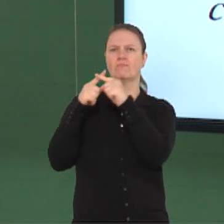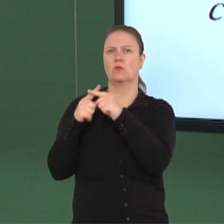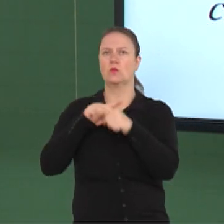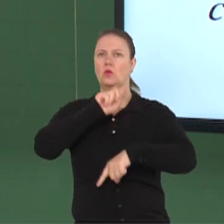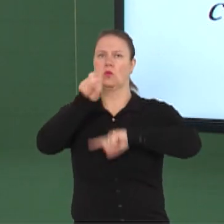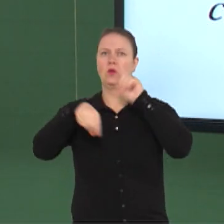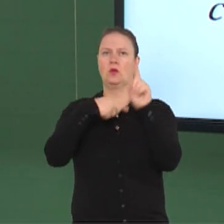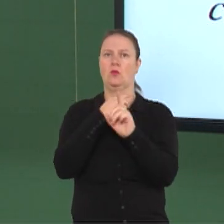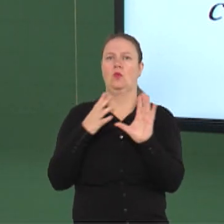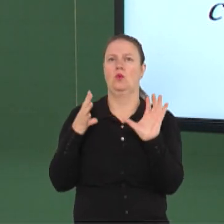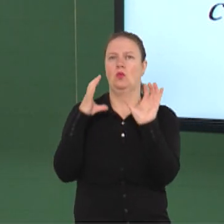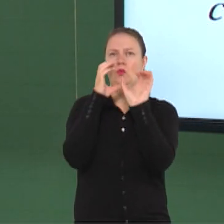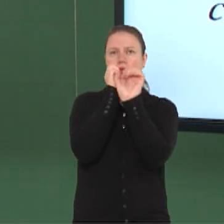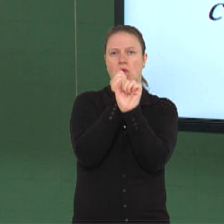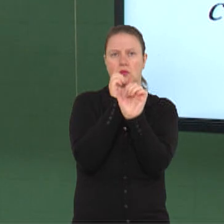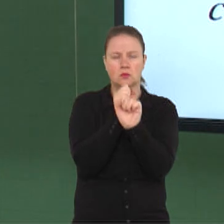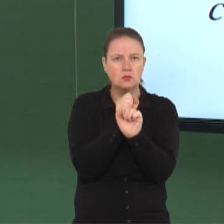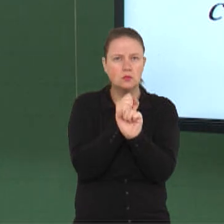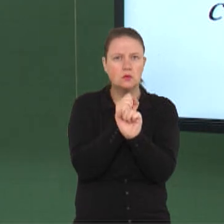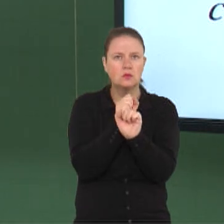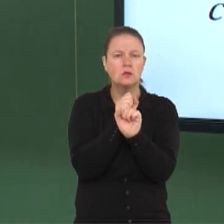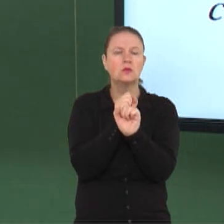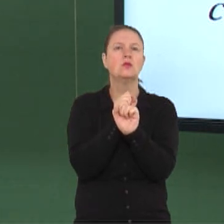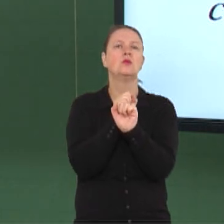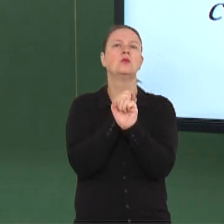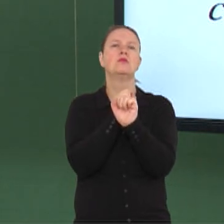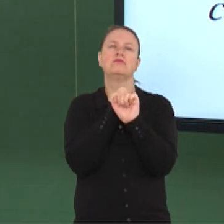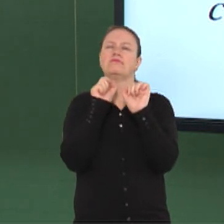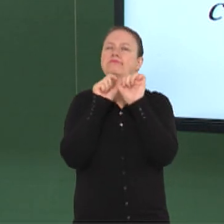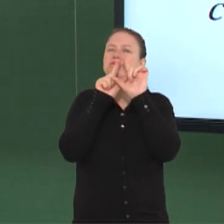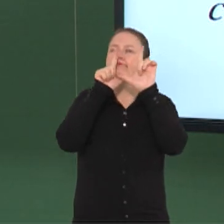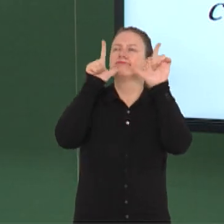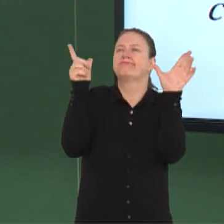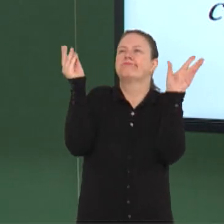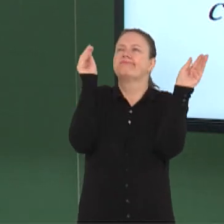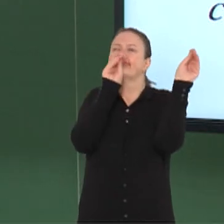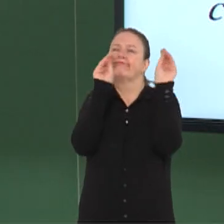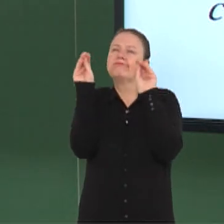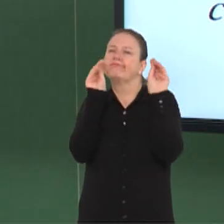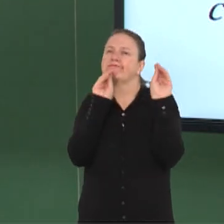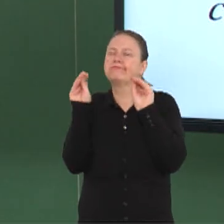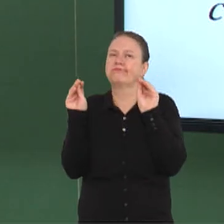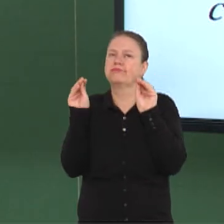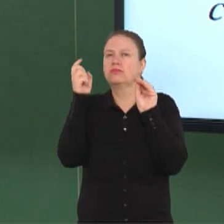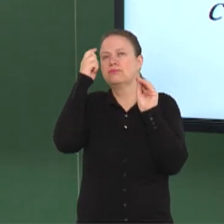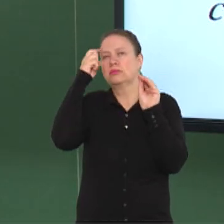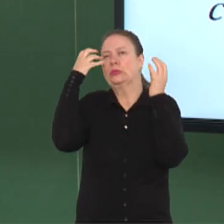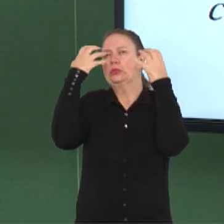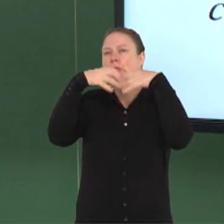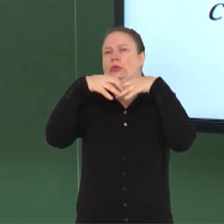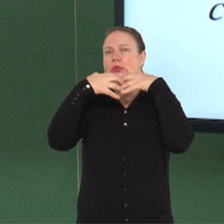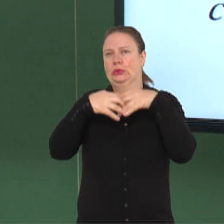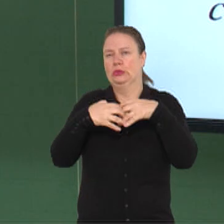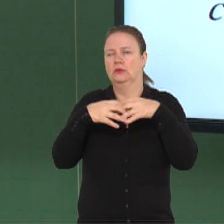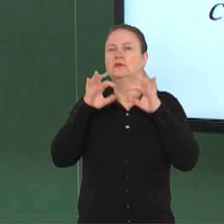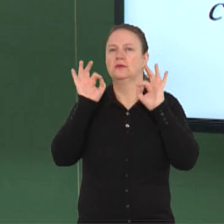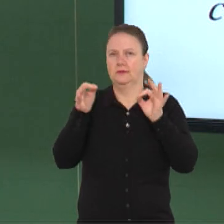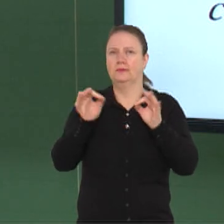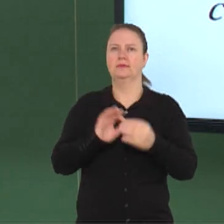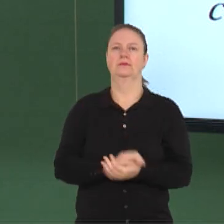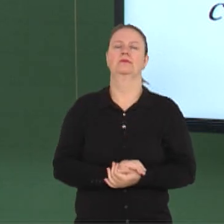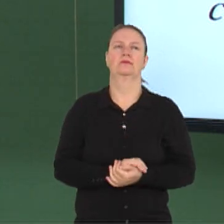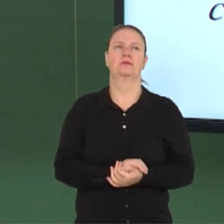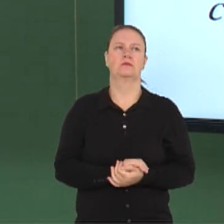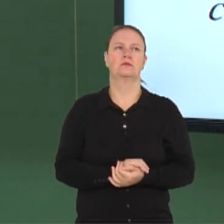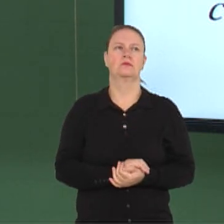depois somar os valores. Assim você deixa bem organizado né, o teu raciocínio acerca do cálculo. Vamos